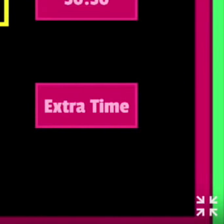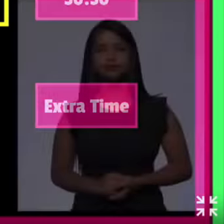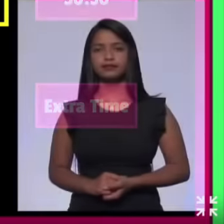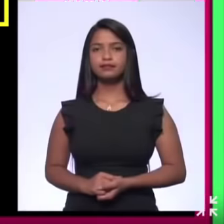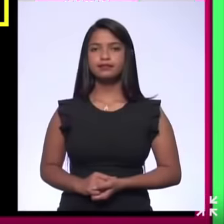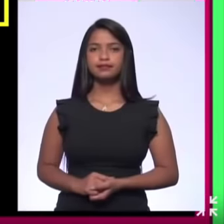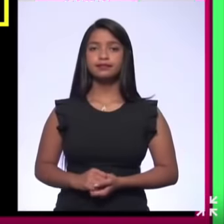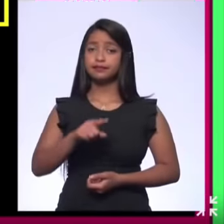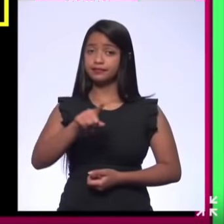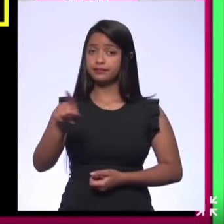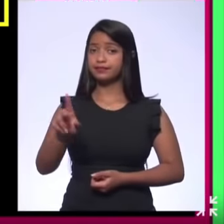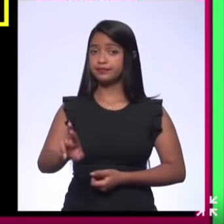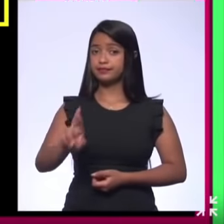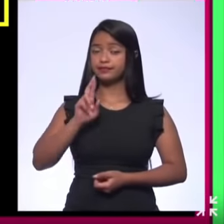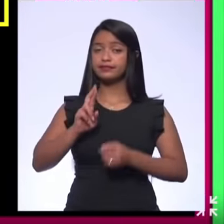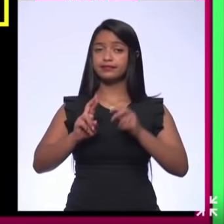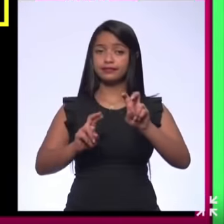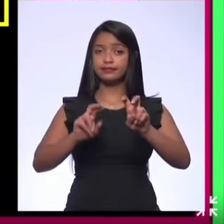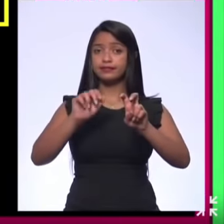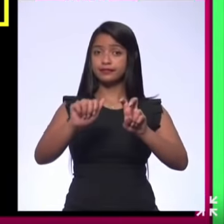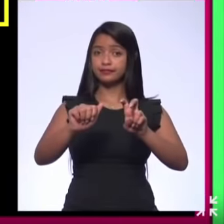Será?